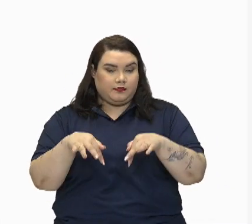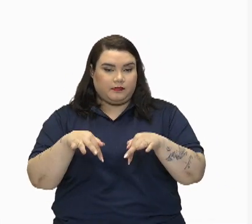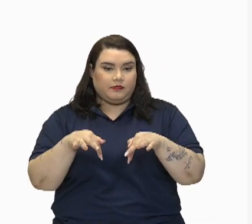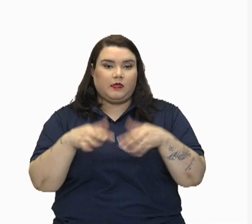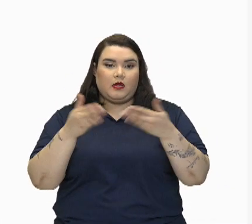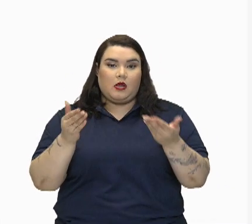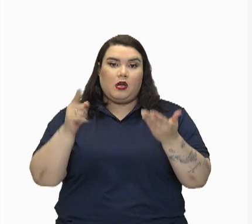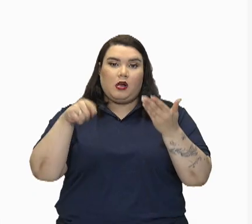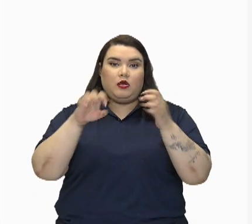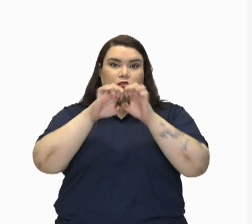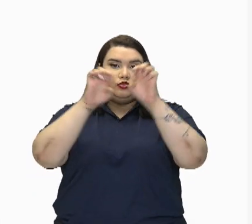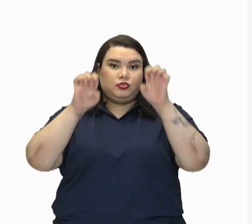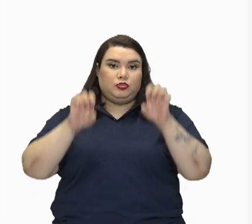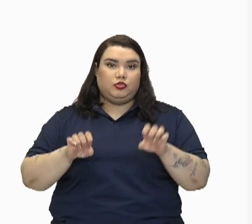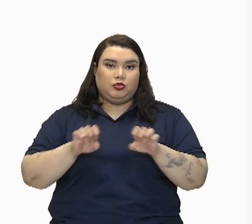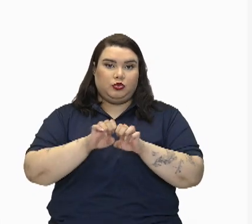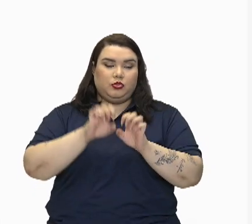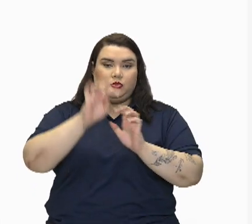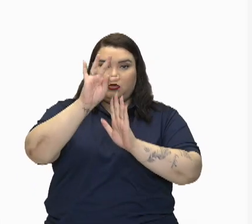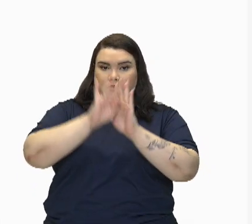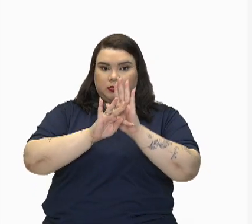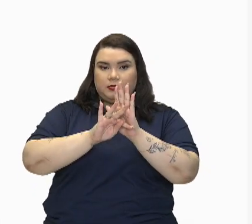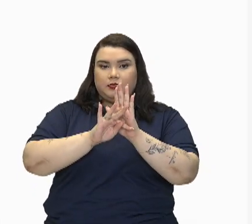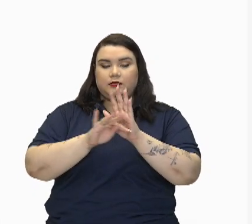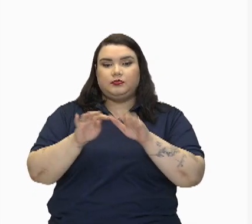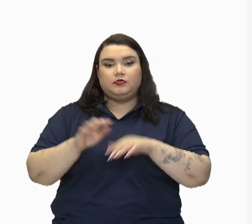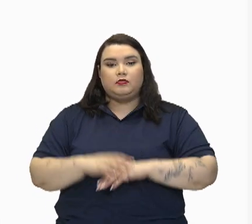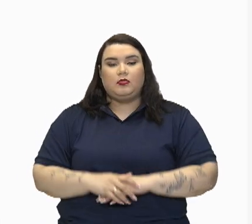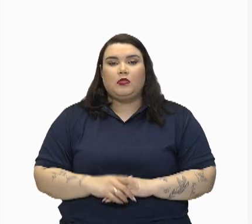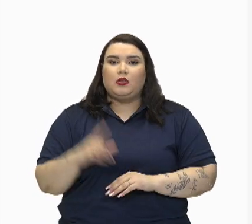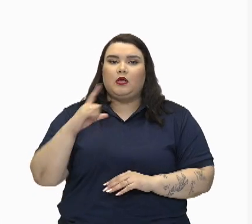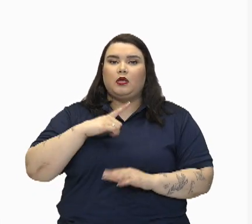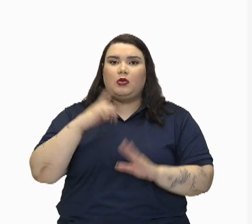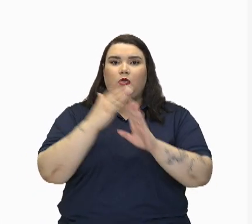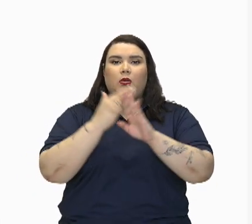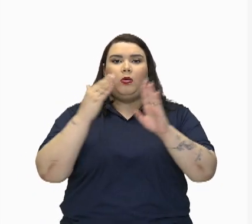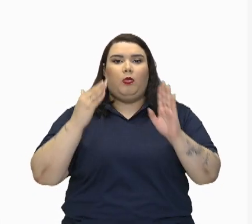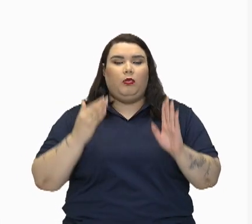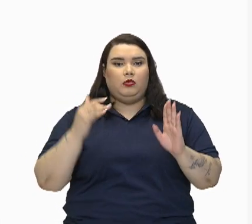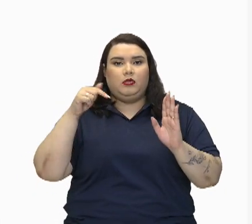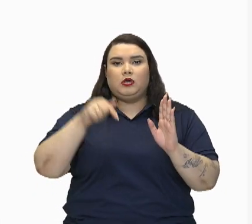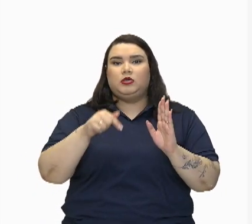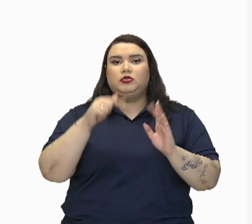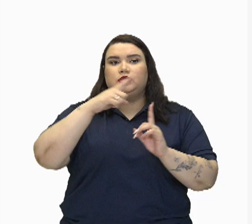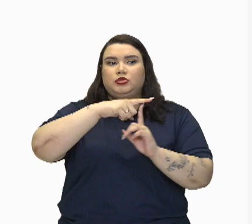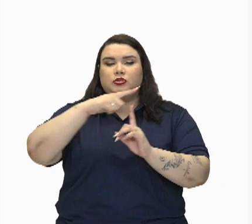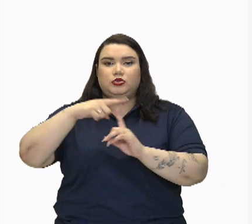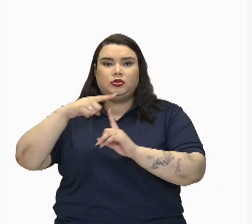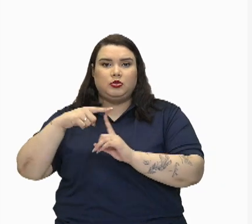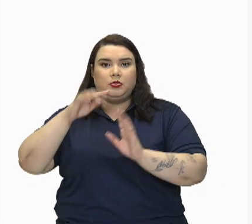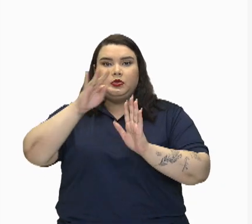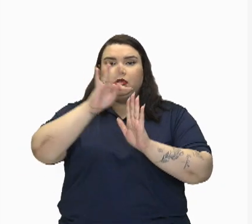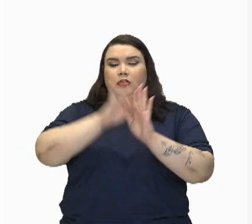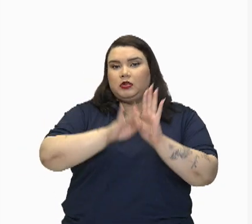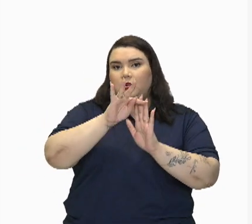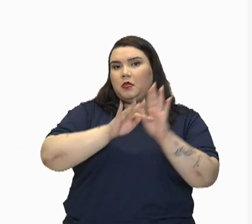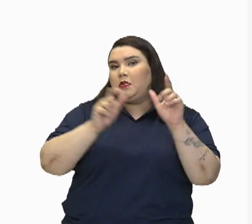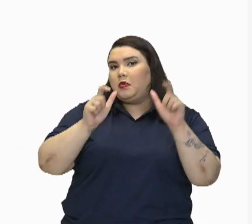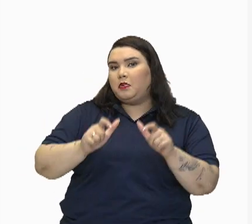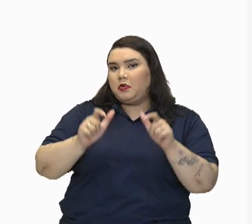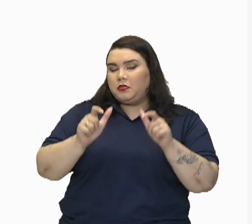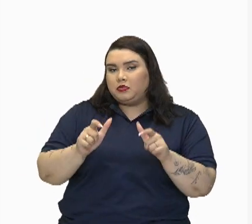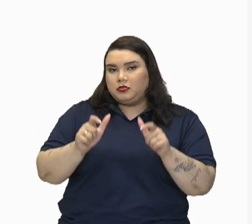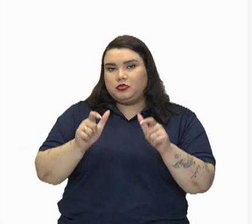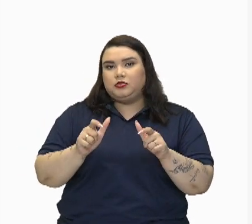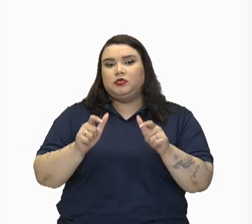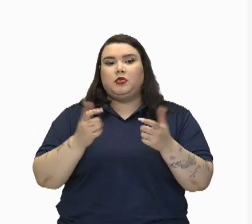do texto, tá? E nós vamos encontrar esses tipos de texto, né,